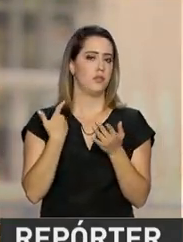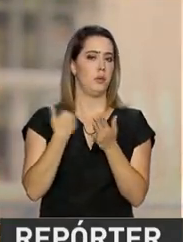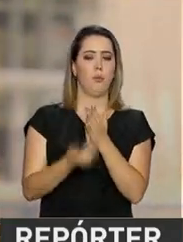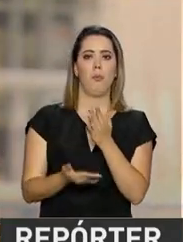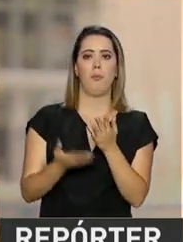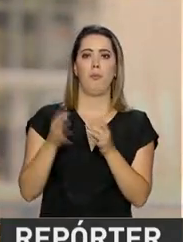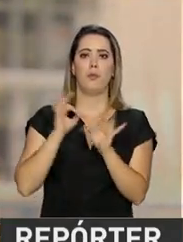as coisas que eu gosto de fazer